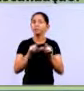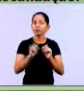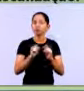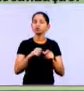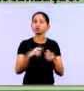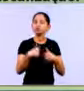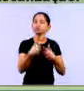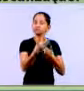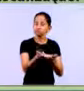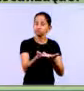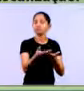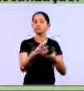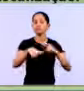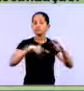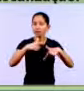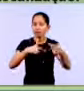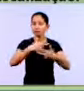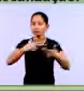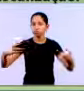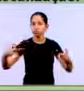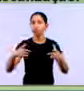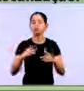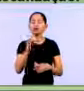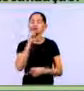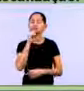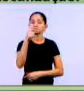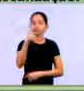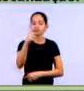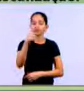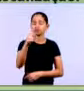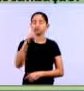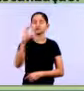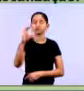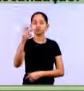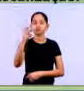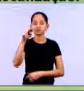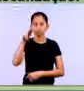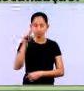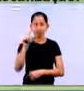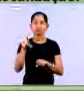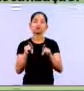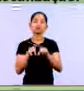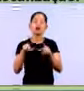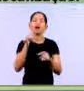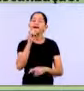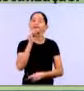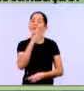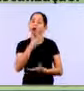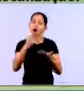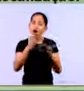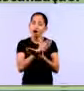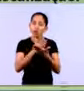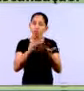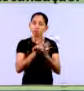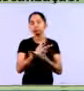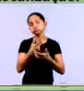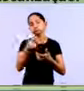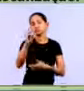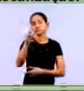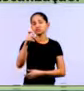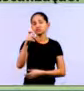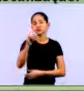à sua disposição. A previsão é lá no 77 do CTN e temos alguns exemplos. Taxa de alvará, taxa de